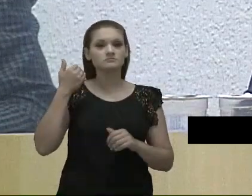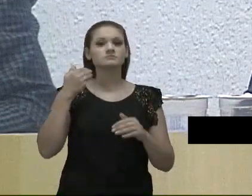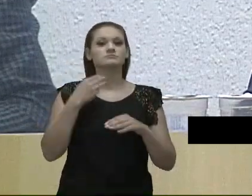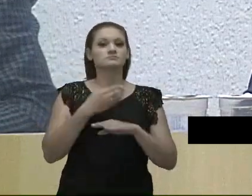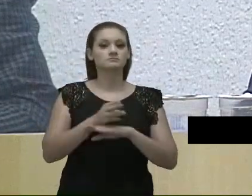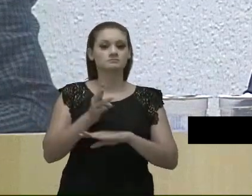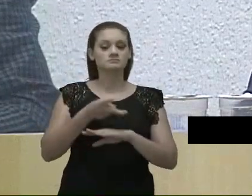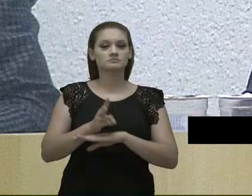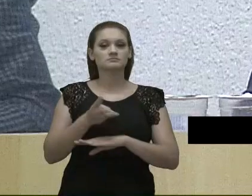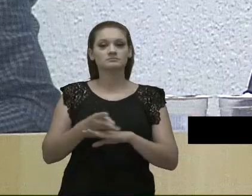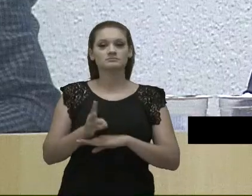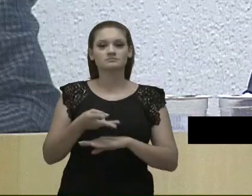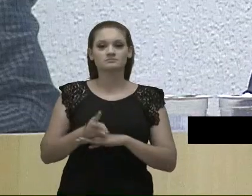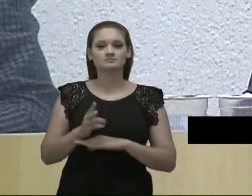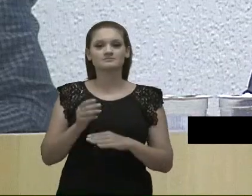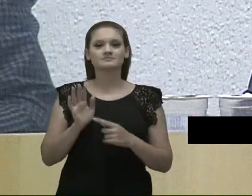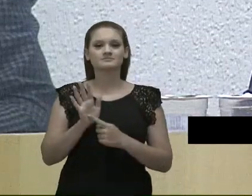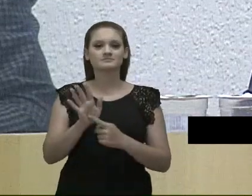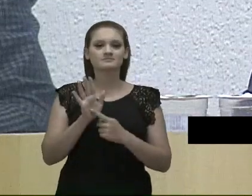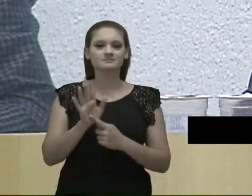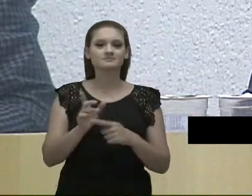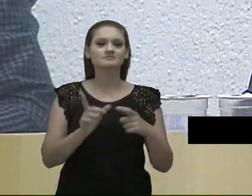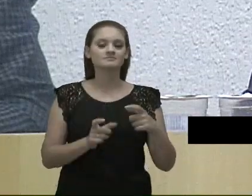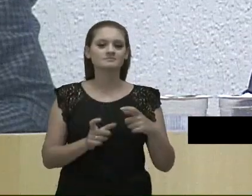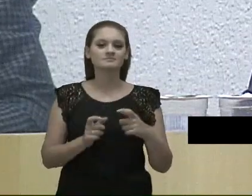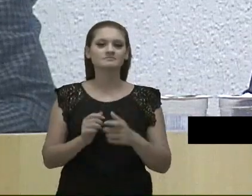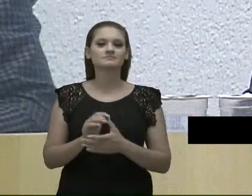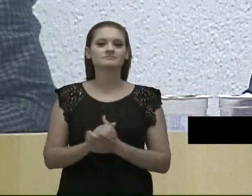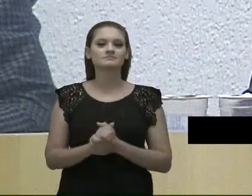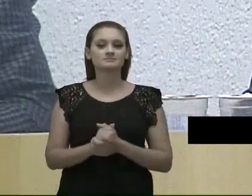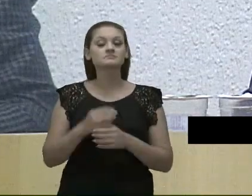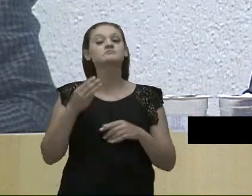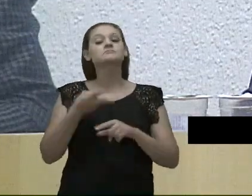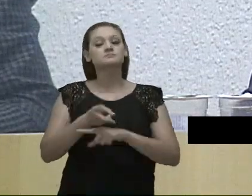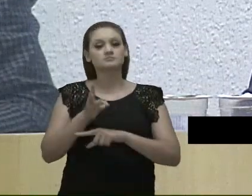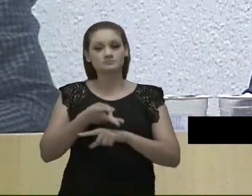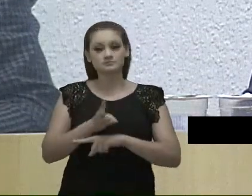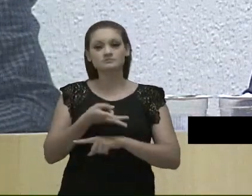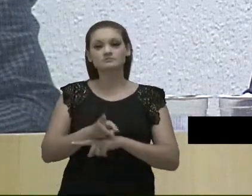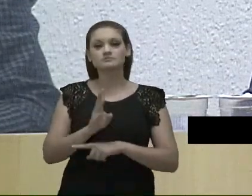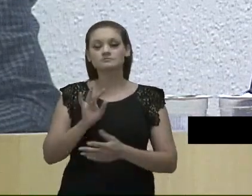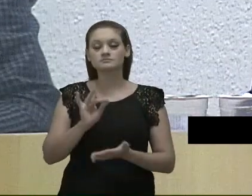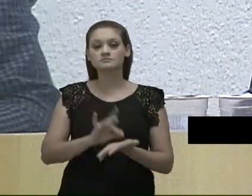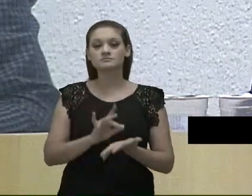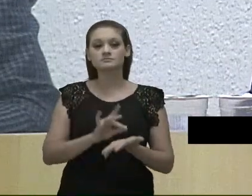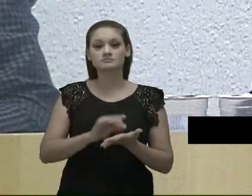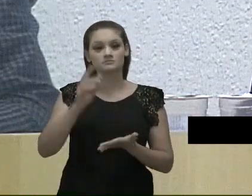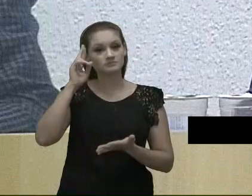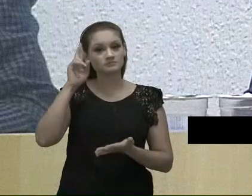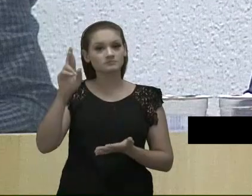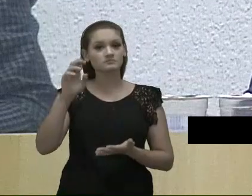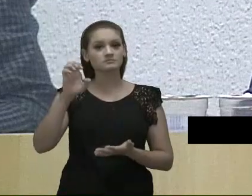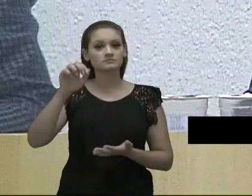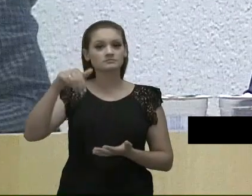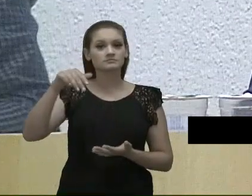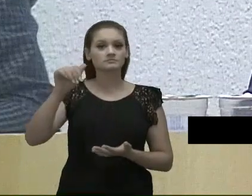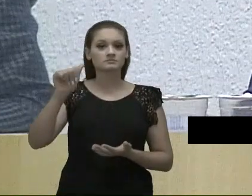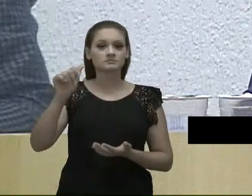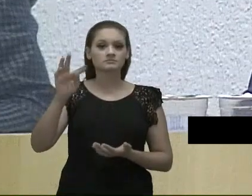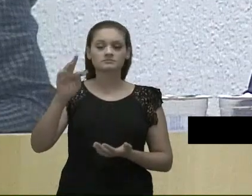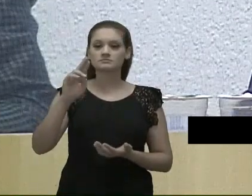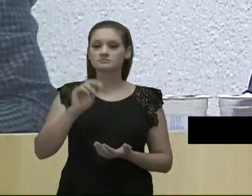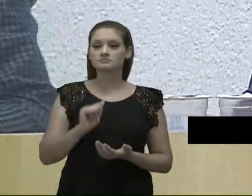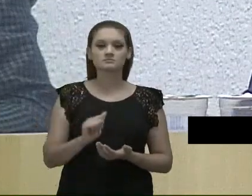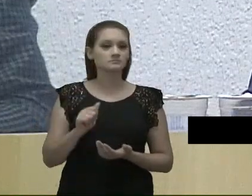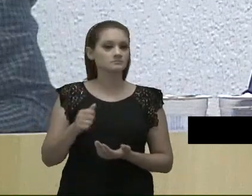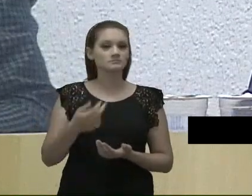mensagem, e ela mostrou para mim a mensagem na íntegra. E a senhora Renata não estava respondendo, não